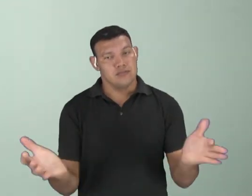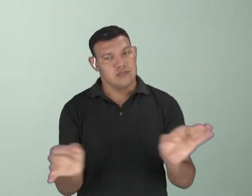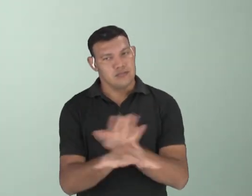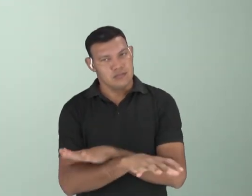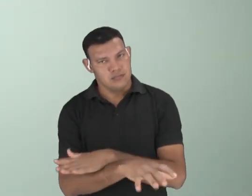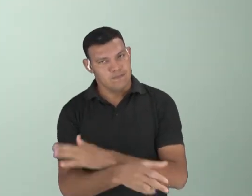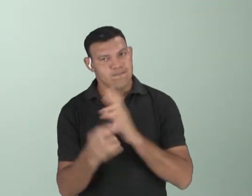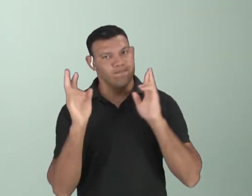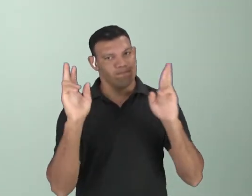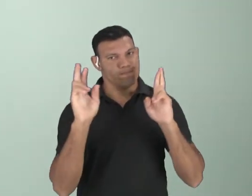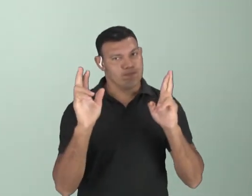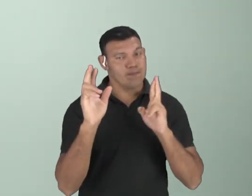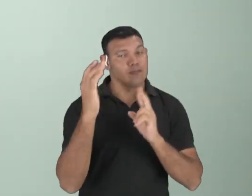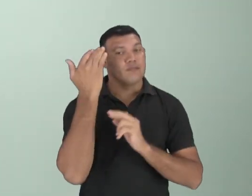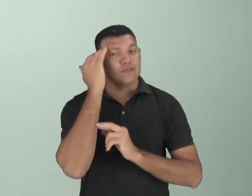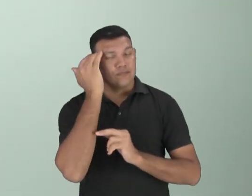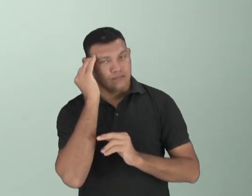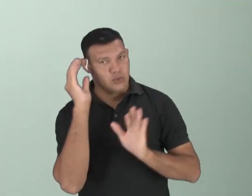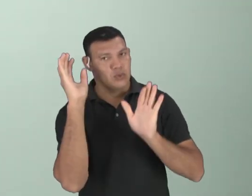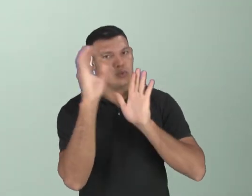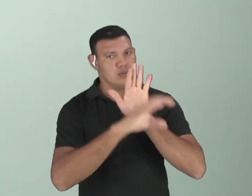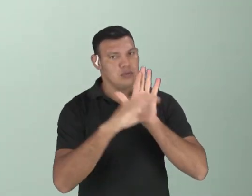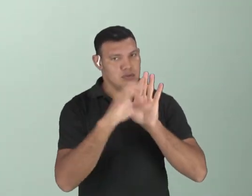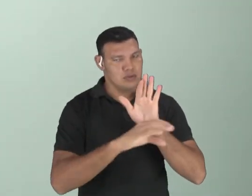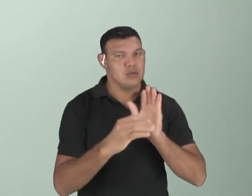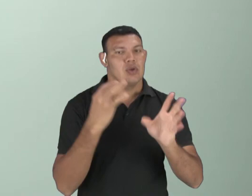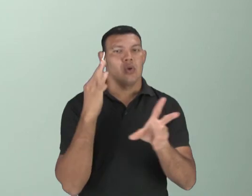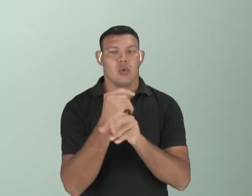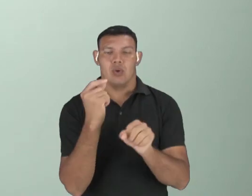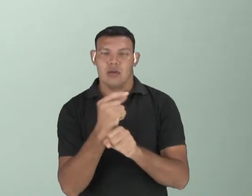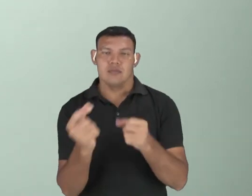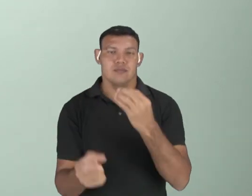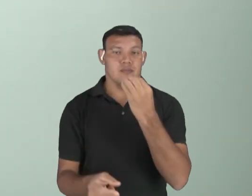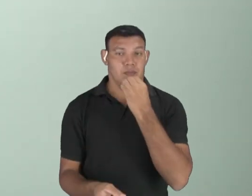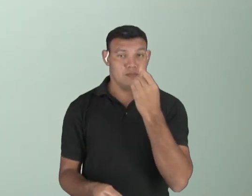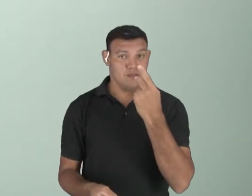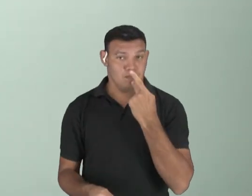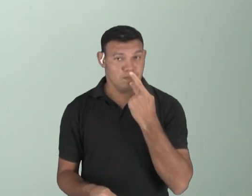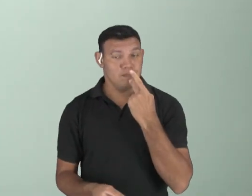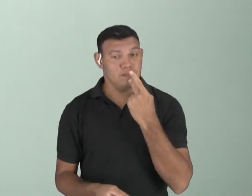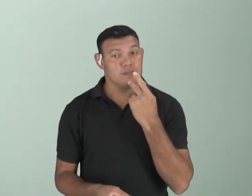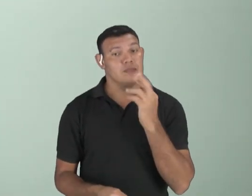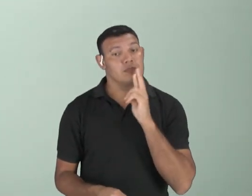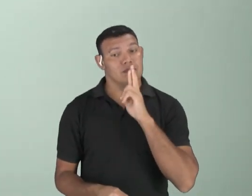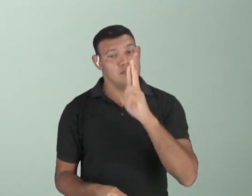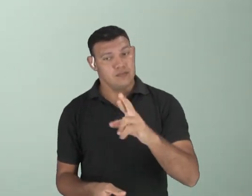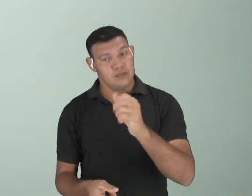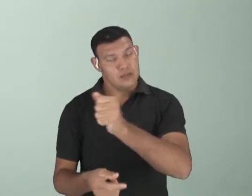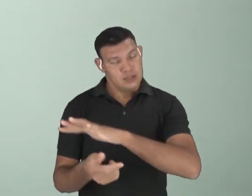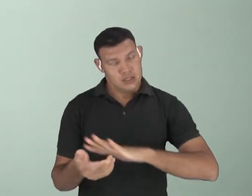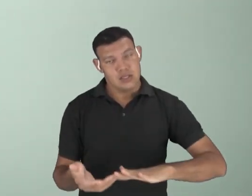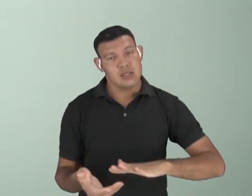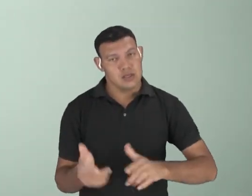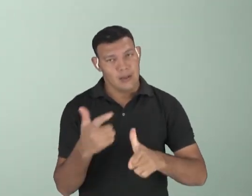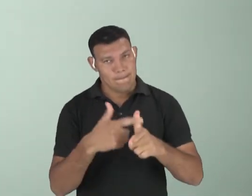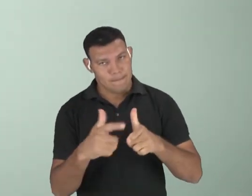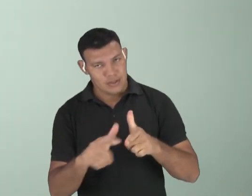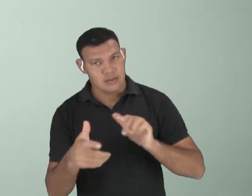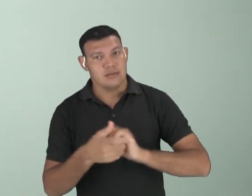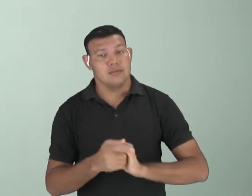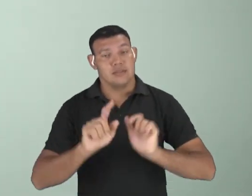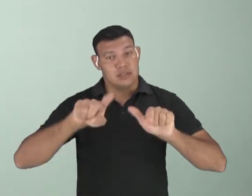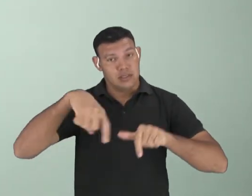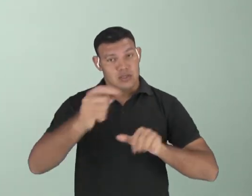tenha compreendido o conceito, retomado aí o cálculo de probabilidade para resolver situações e problemas. Depois vai lá na plataforma